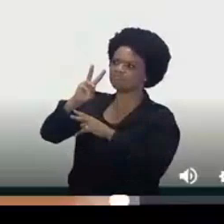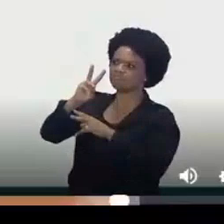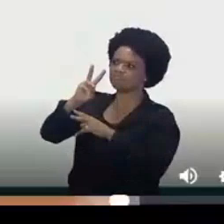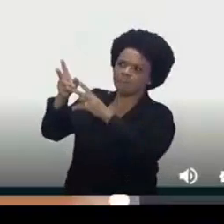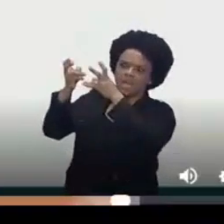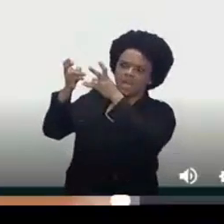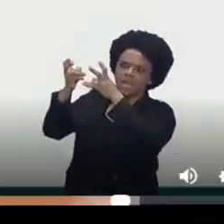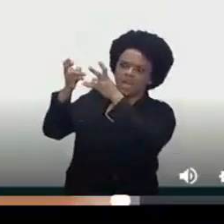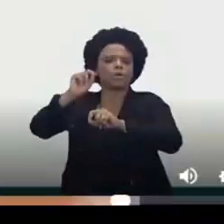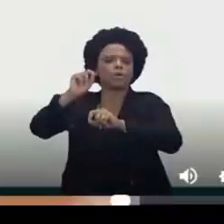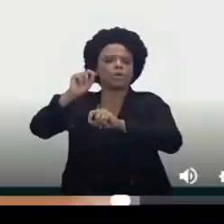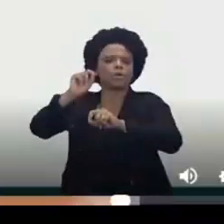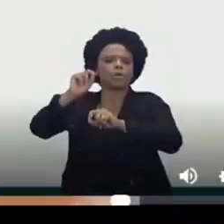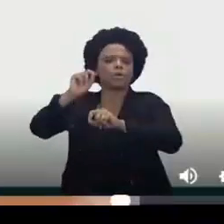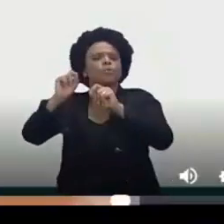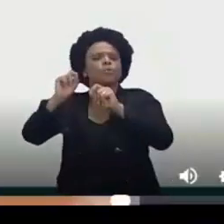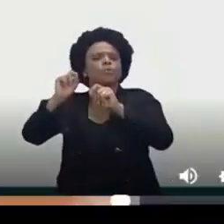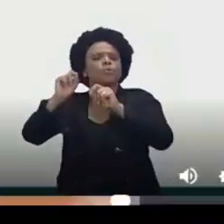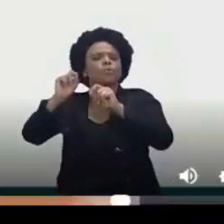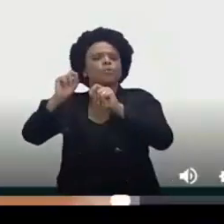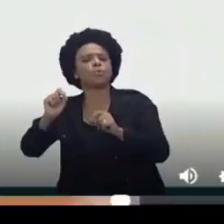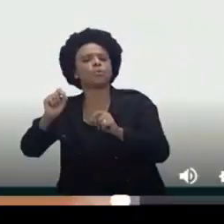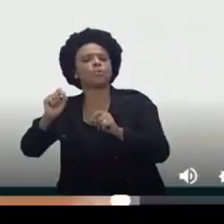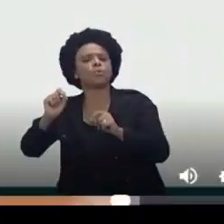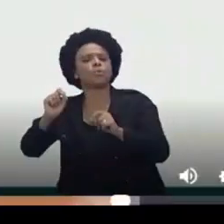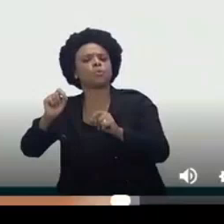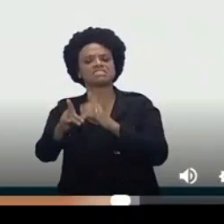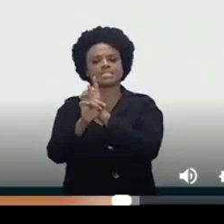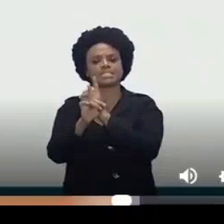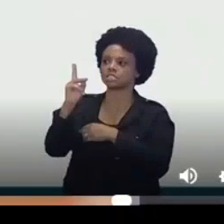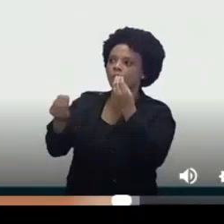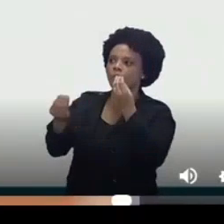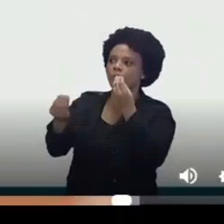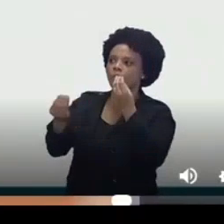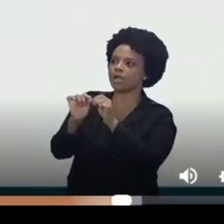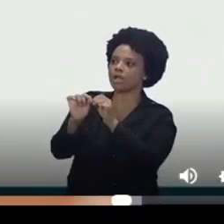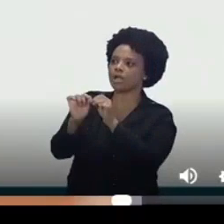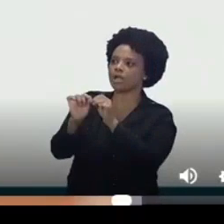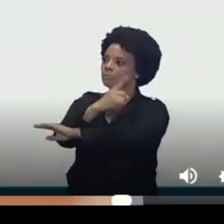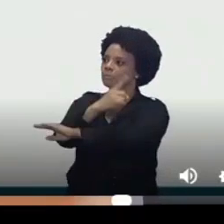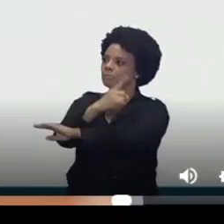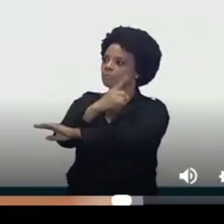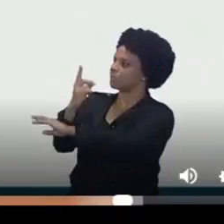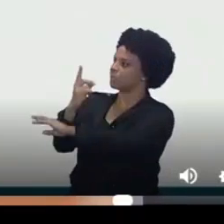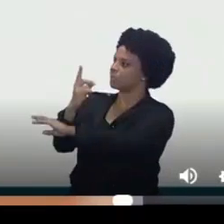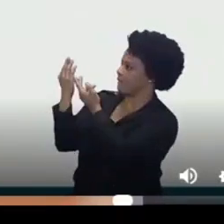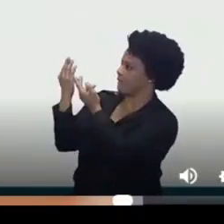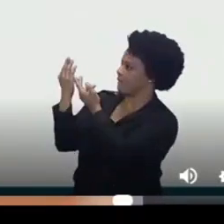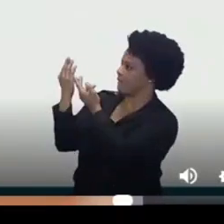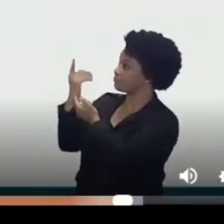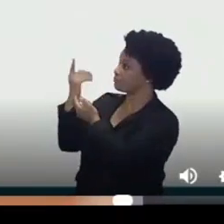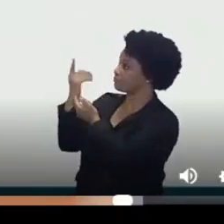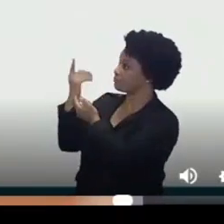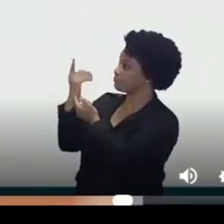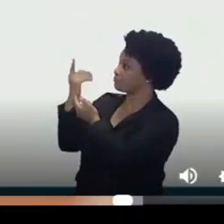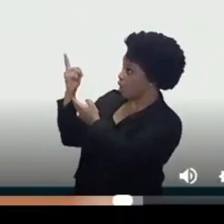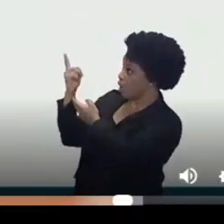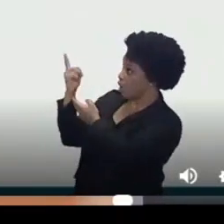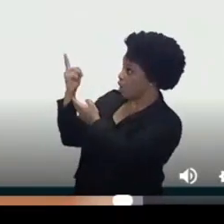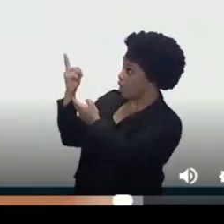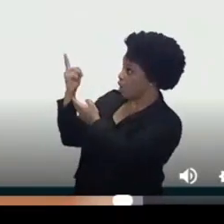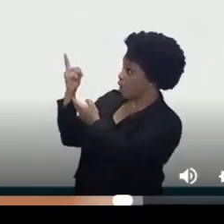que você vai estar encontrando quando você faz essa linearização. Olha aqui o meu gráfico, como que